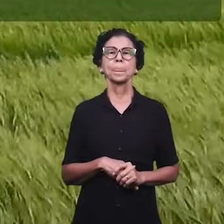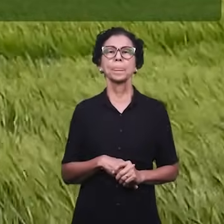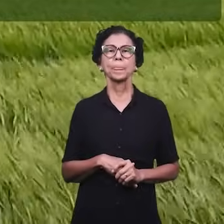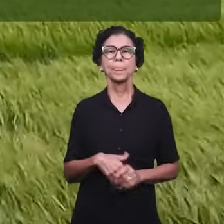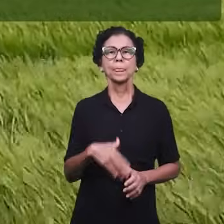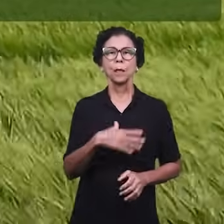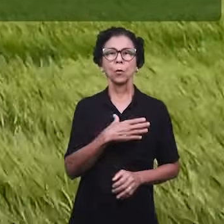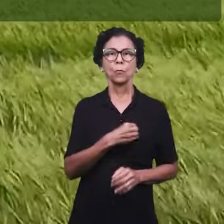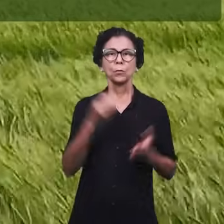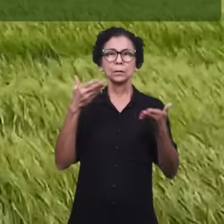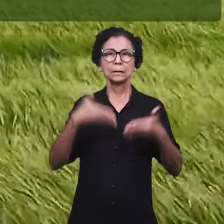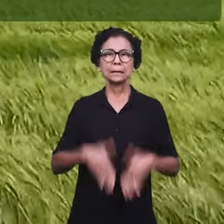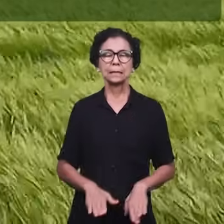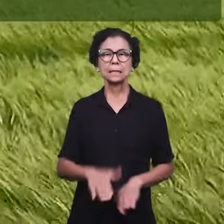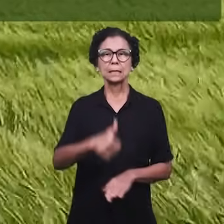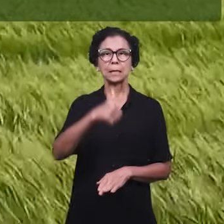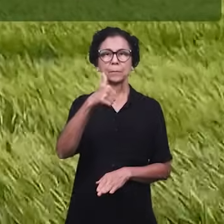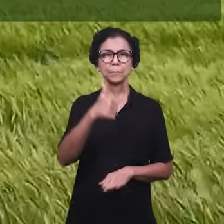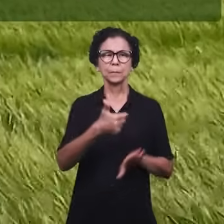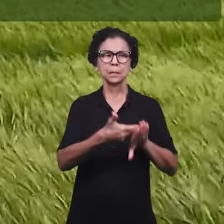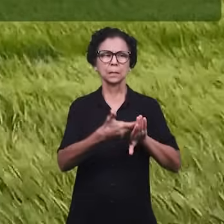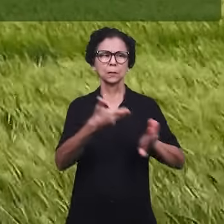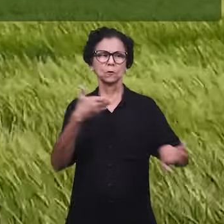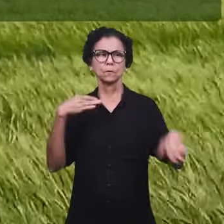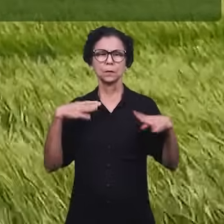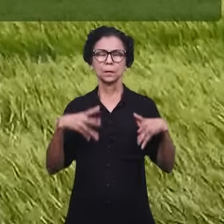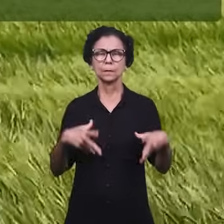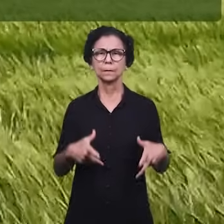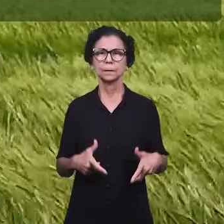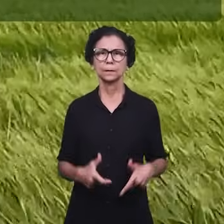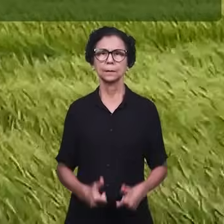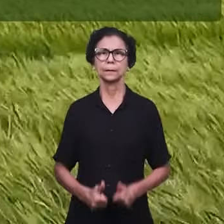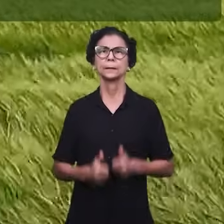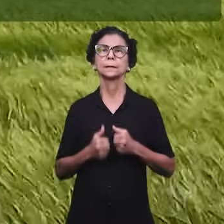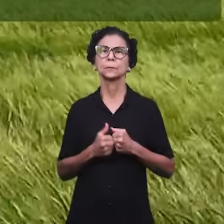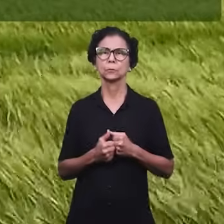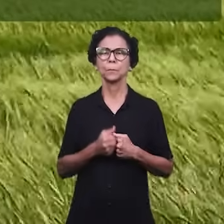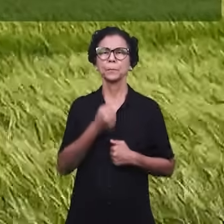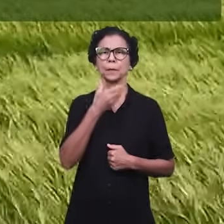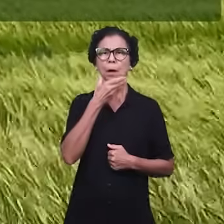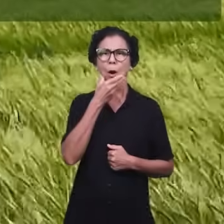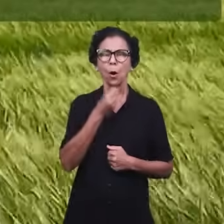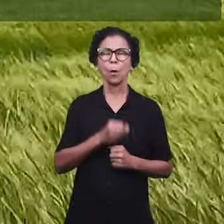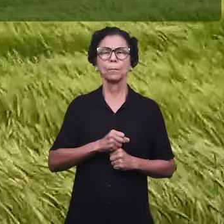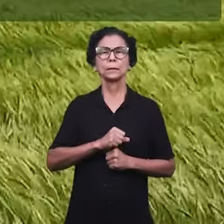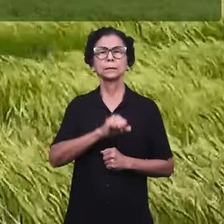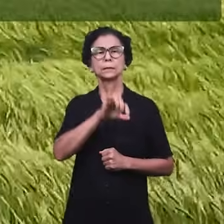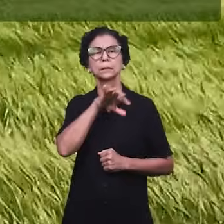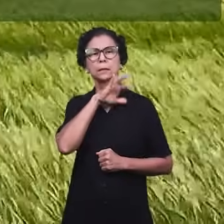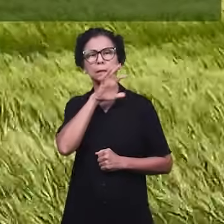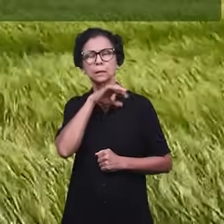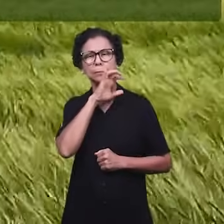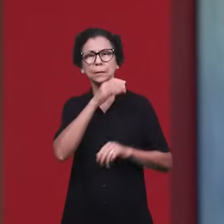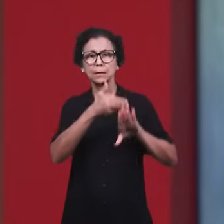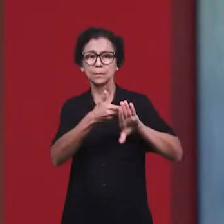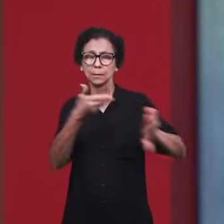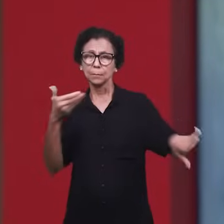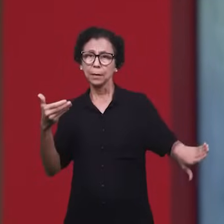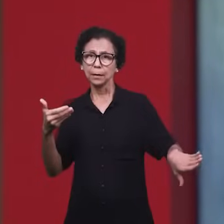primogênito o que abrir toda Madre dentre os filhos de Israel de homens e de animais Porque é